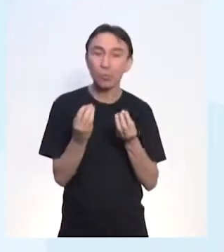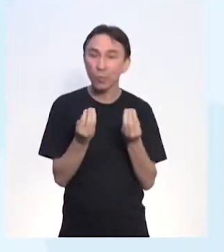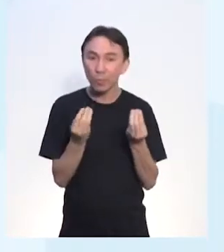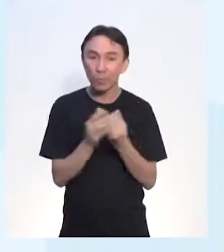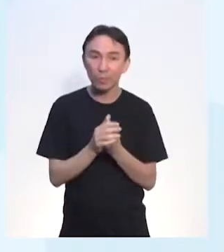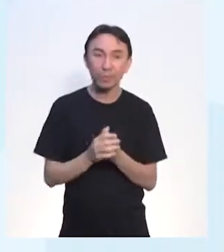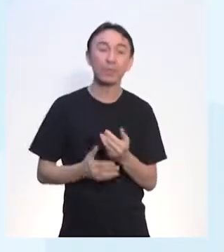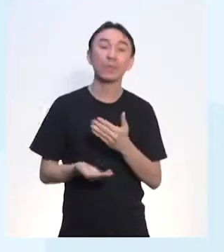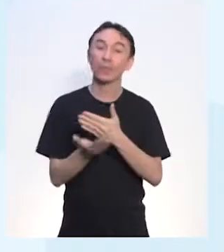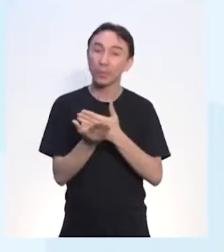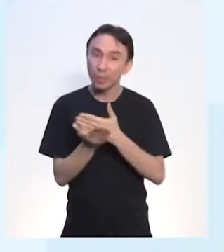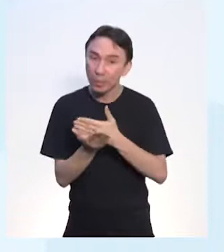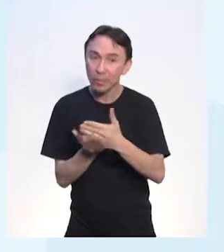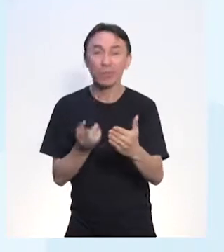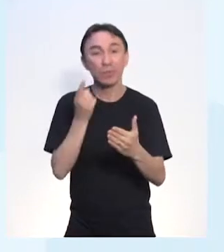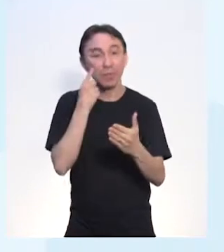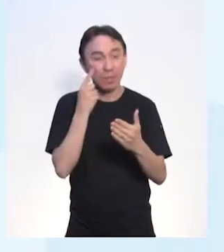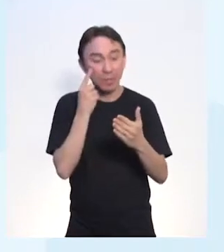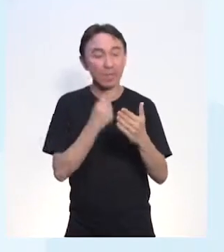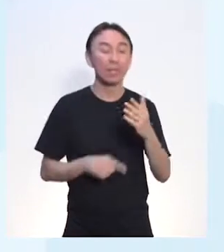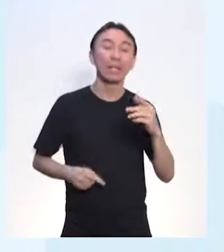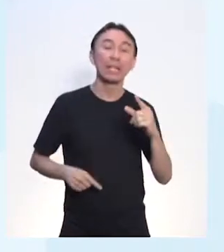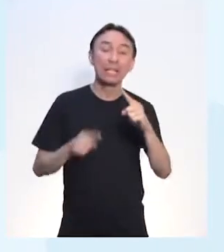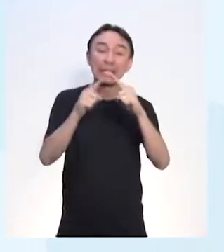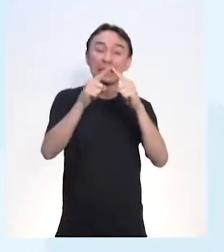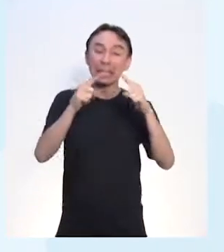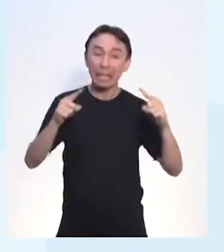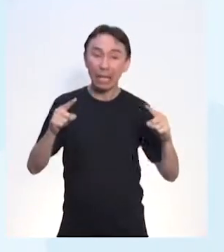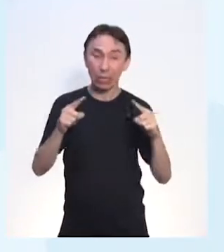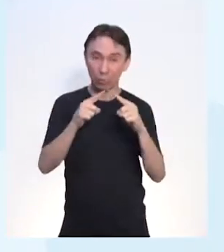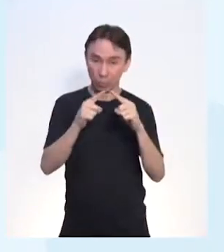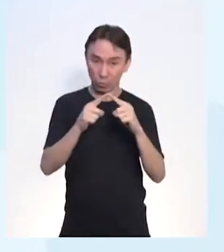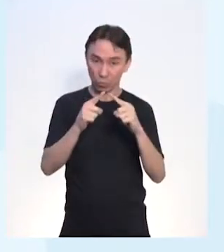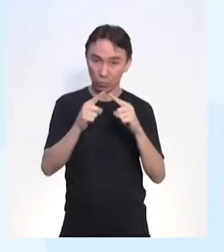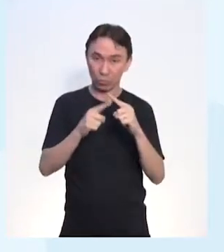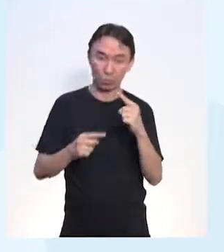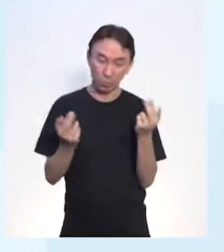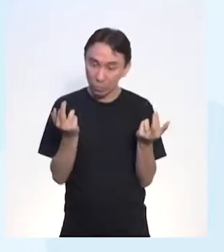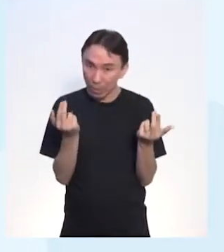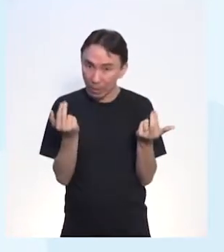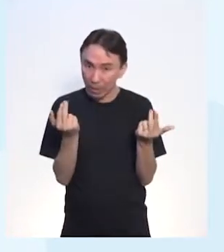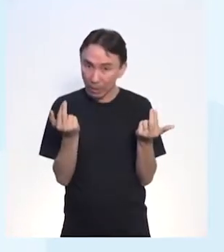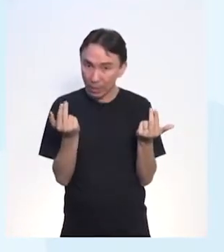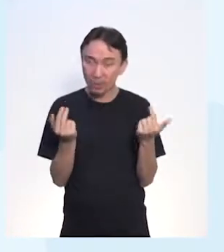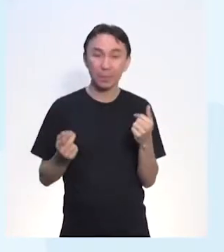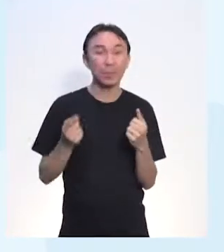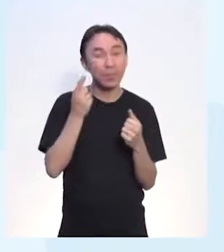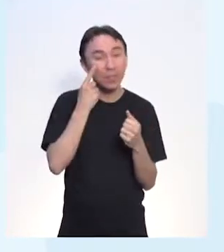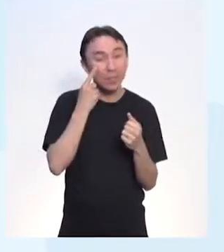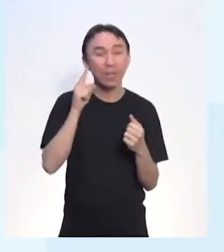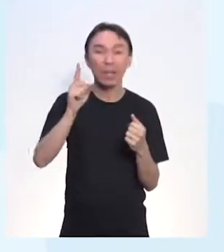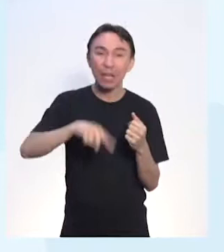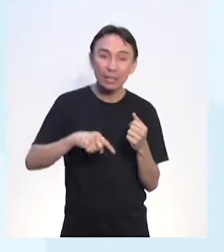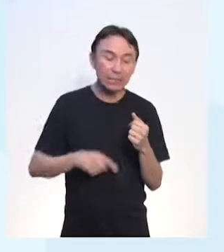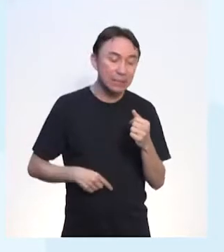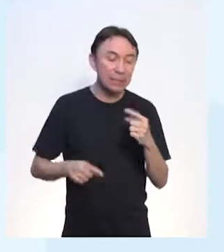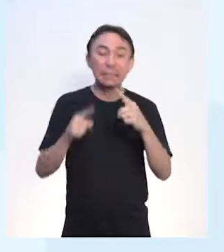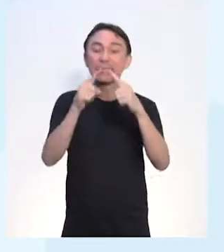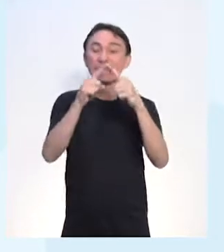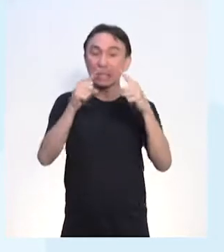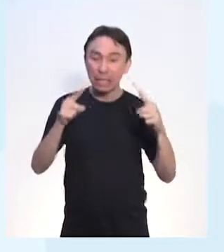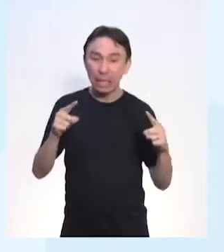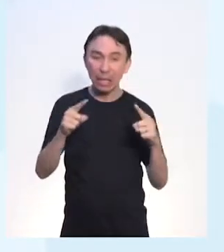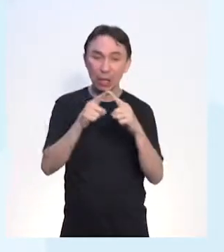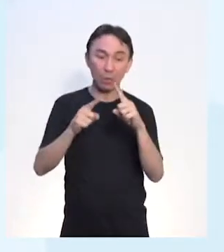vendo triângulos semelhantes. Nós vamos trabalhar com triângulos retângulos. Então,